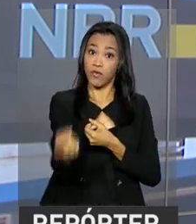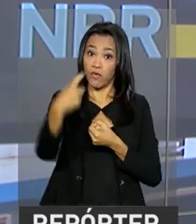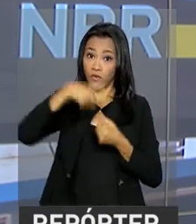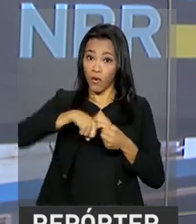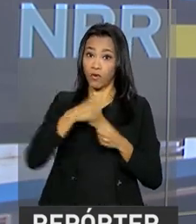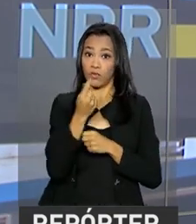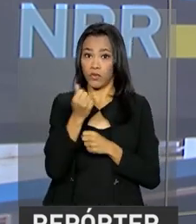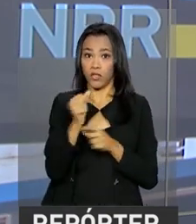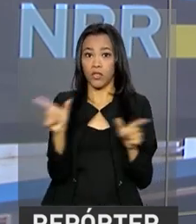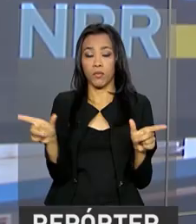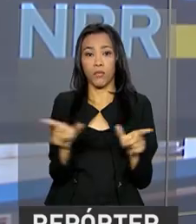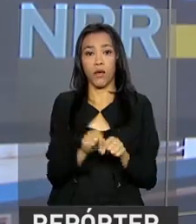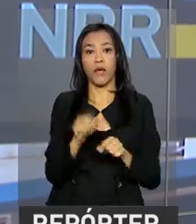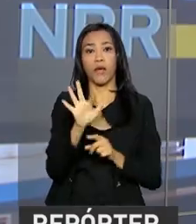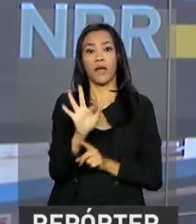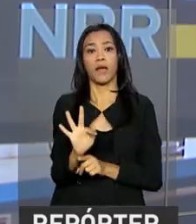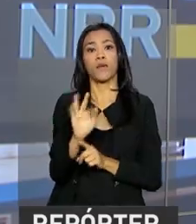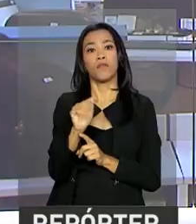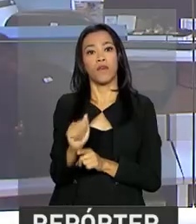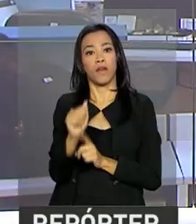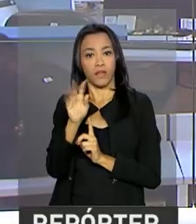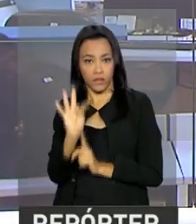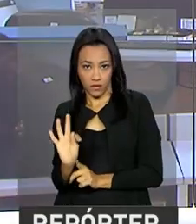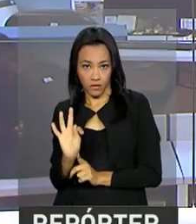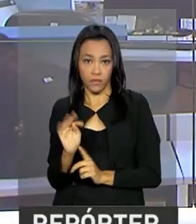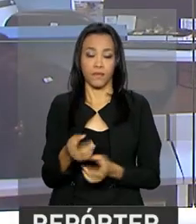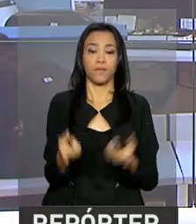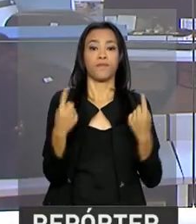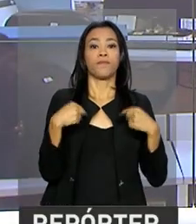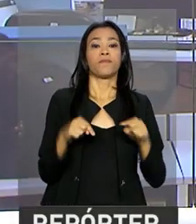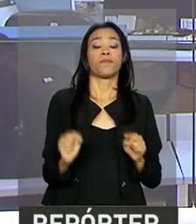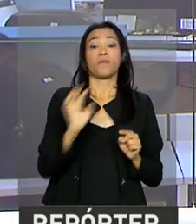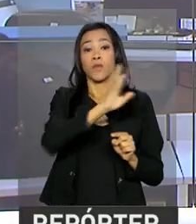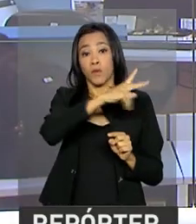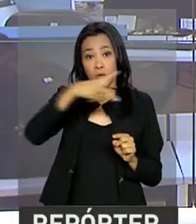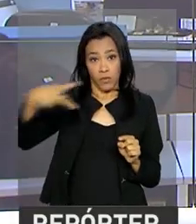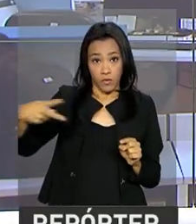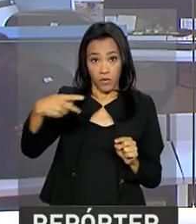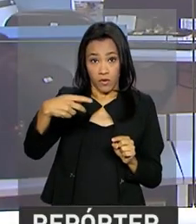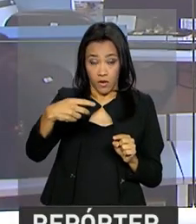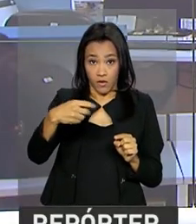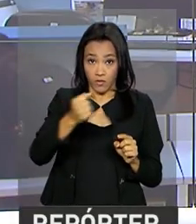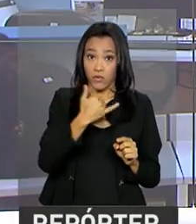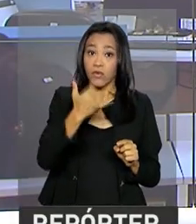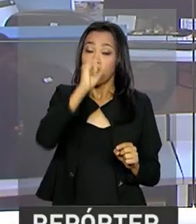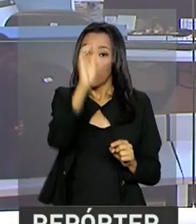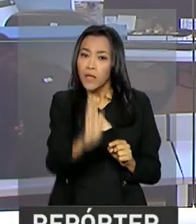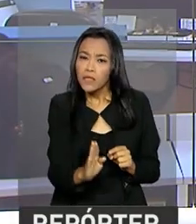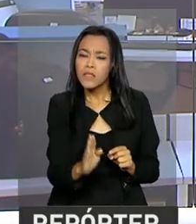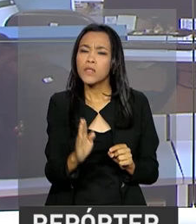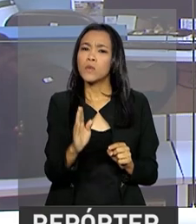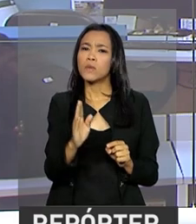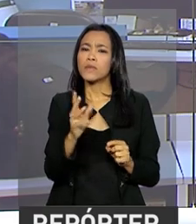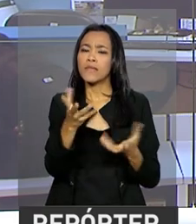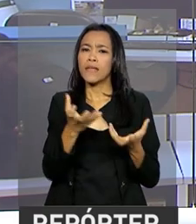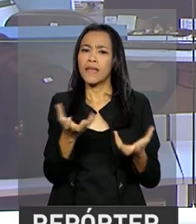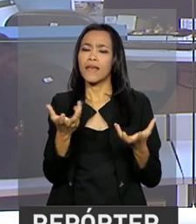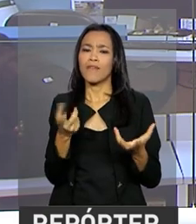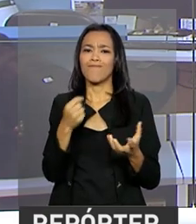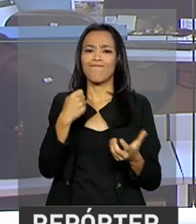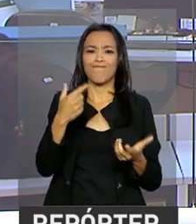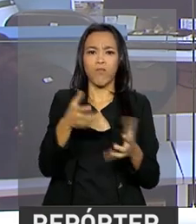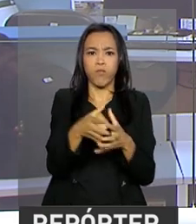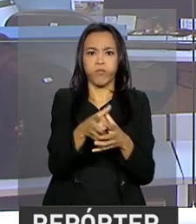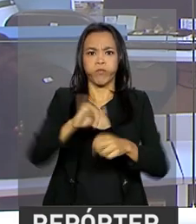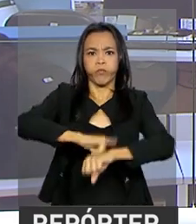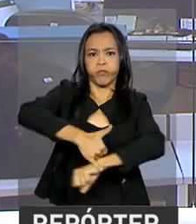o Fundo de Amparo do Trabalhador. E o Brasil assume metas para frear o crescimento da obesidade. O país